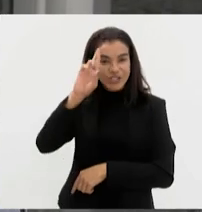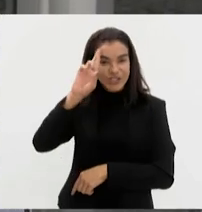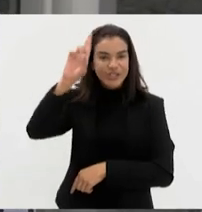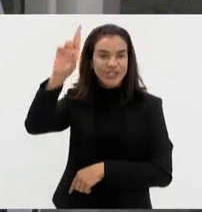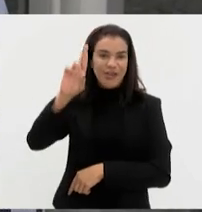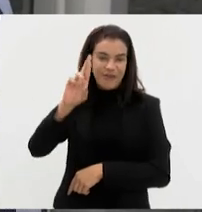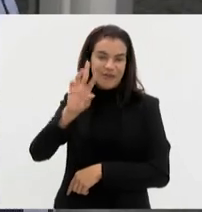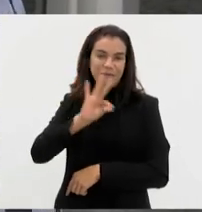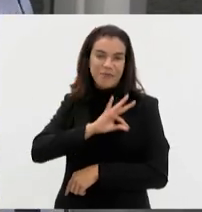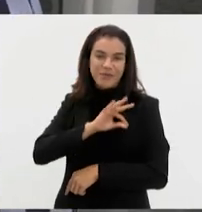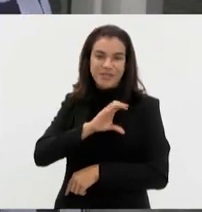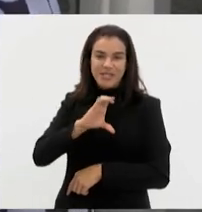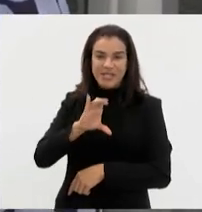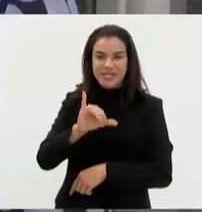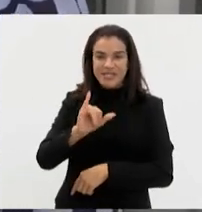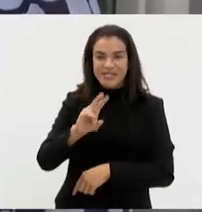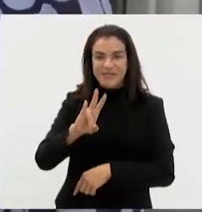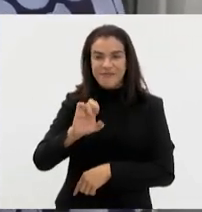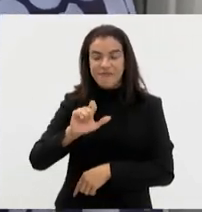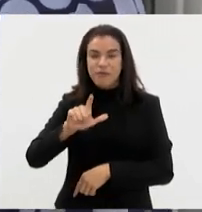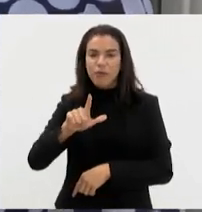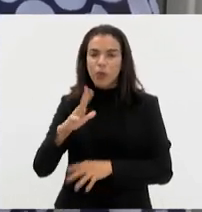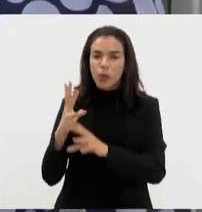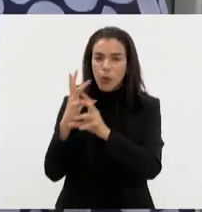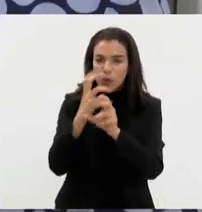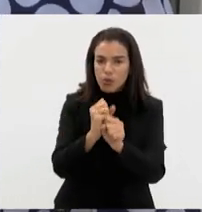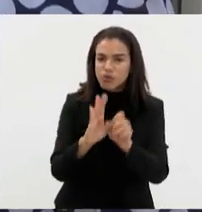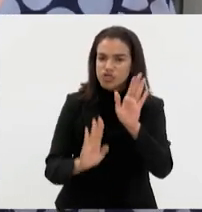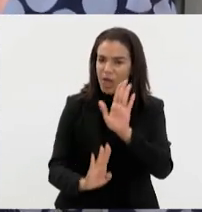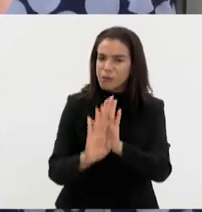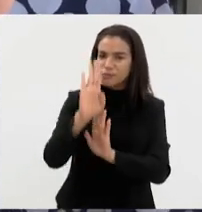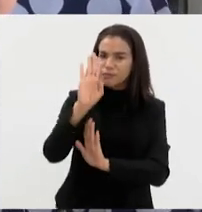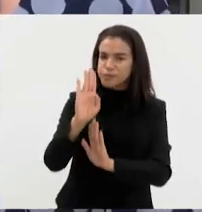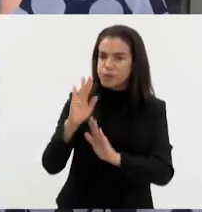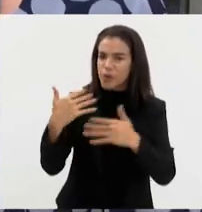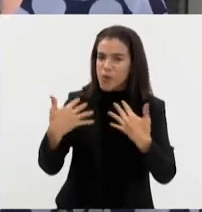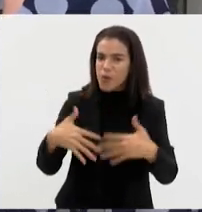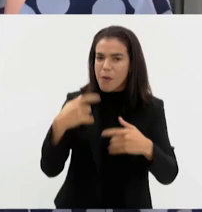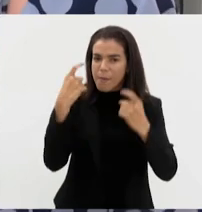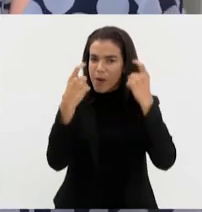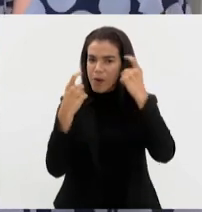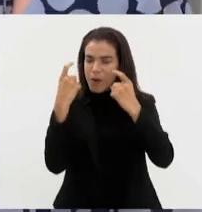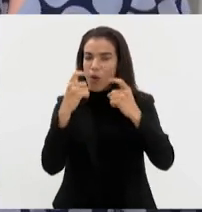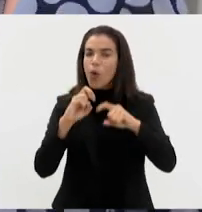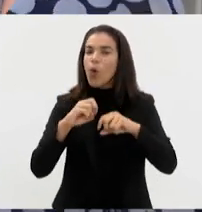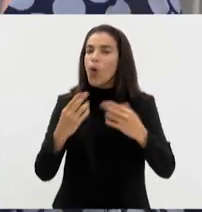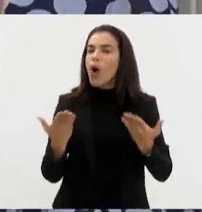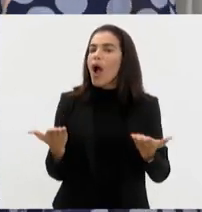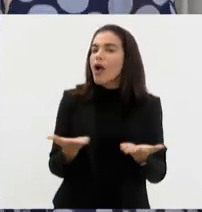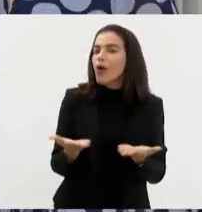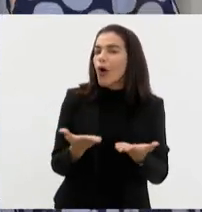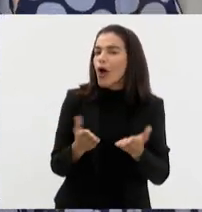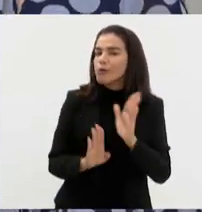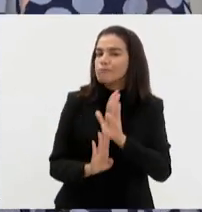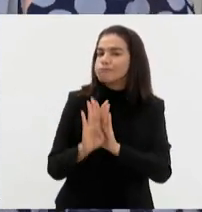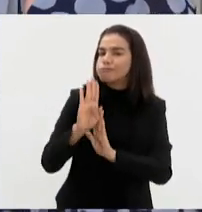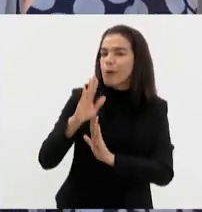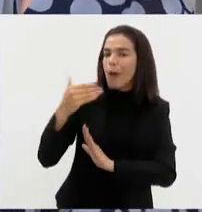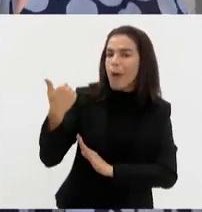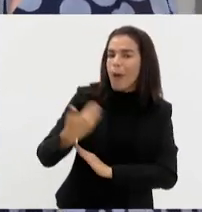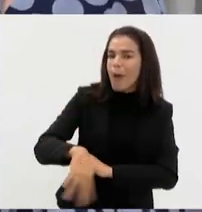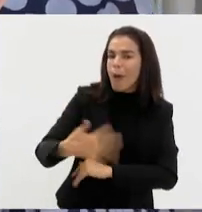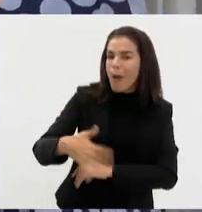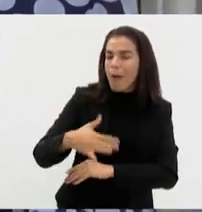época que a senhora trabalhava, atuava, os números já eram altos, assim, alarmantes? Ou esses dados vêm de agora? Acredita que o número de